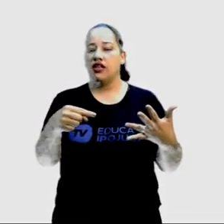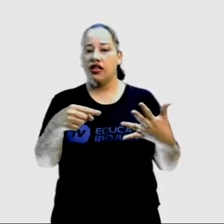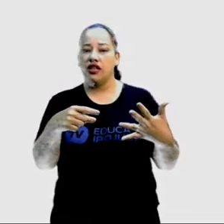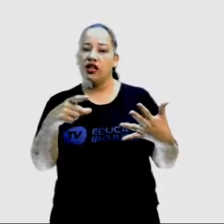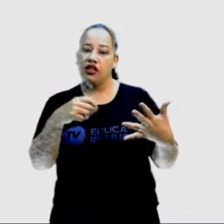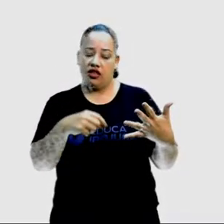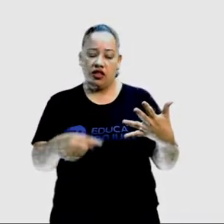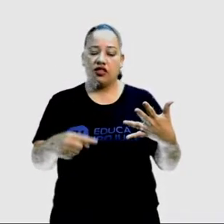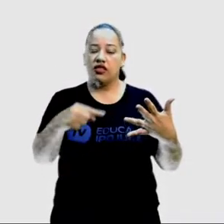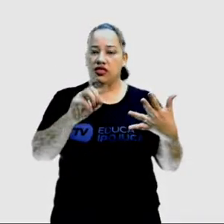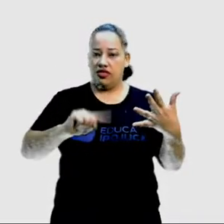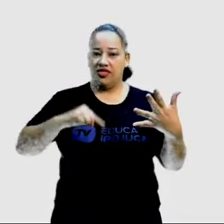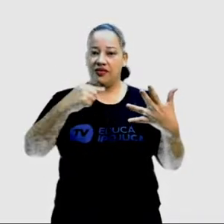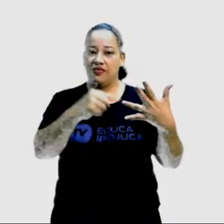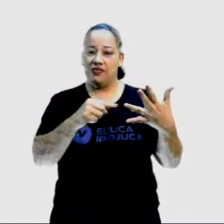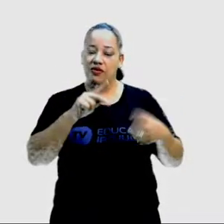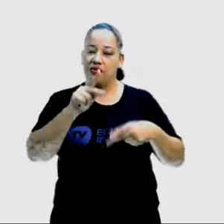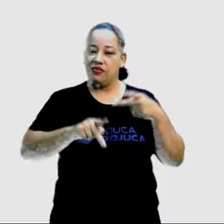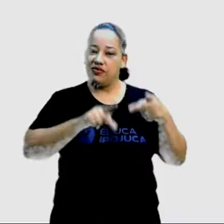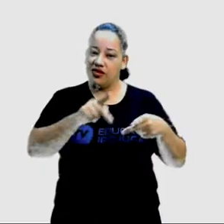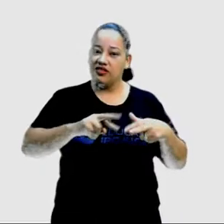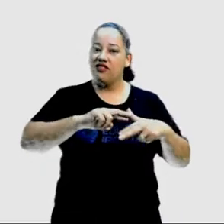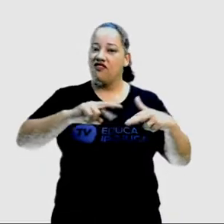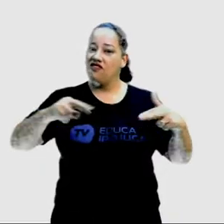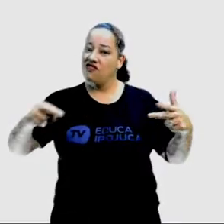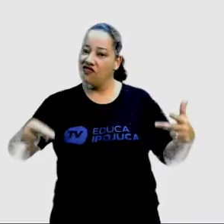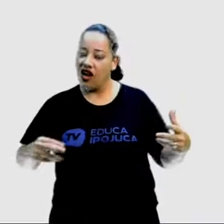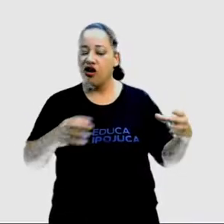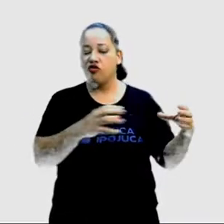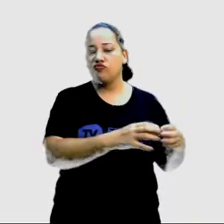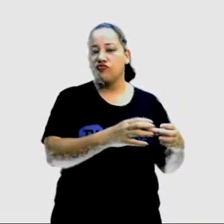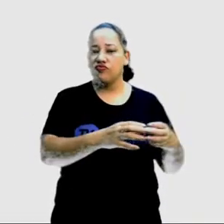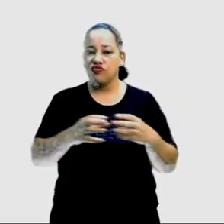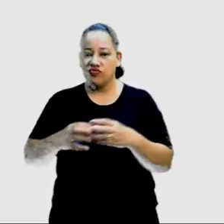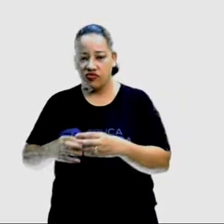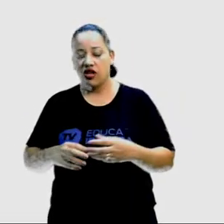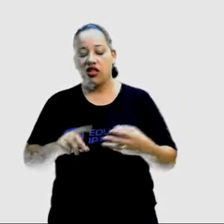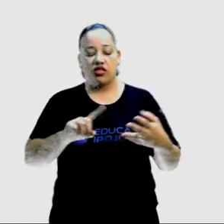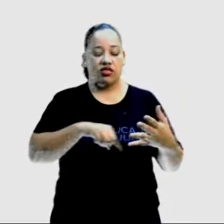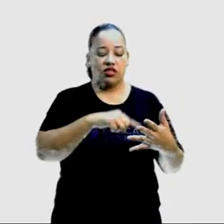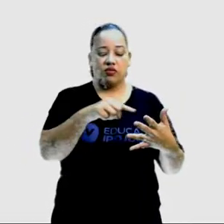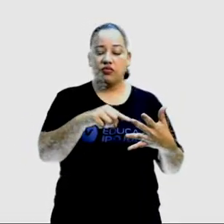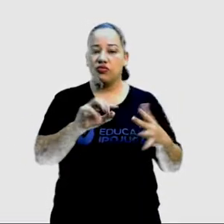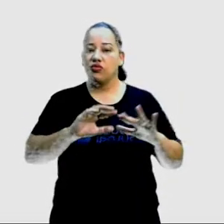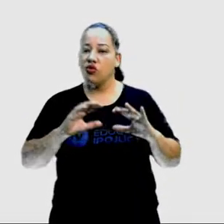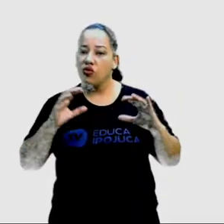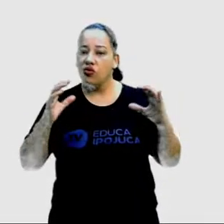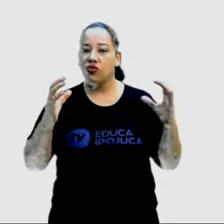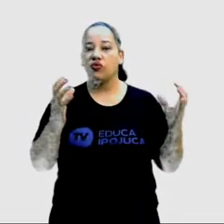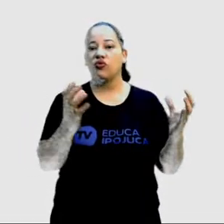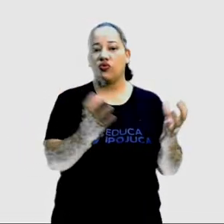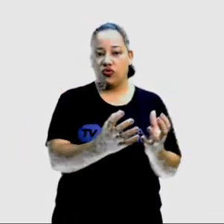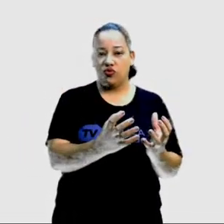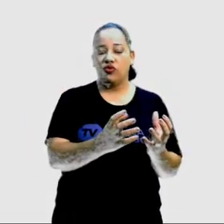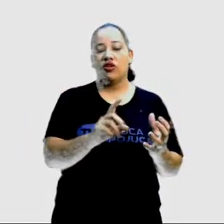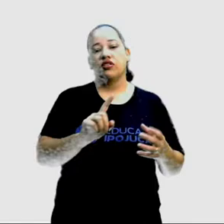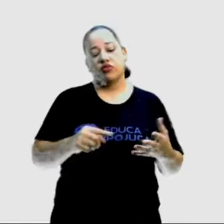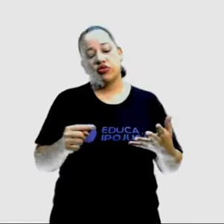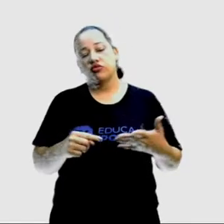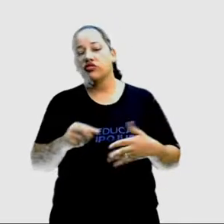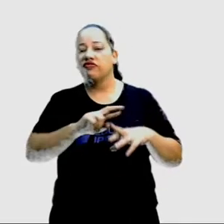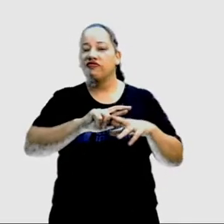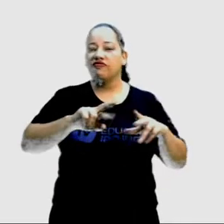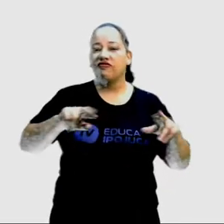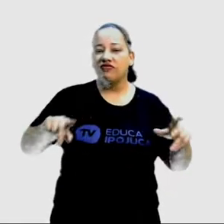na progressão uma população de diferentes organismos. Essa comunidade vai aportar diferente população, estilo